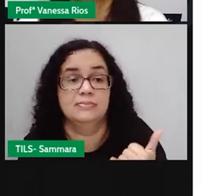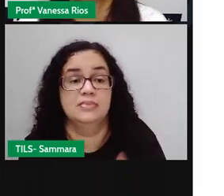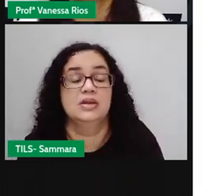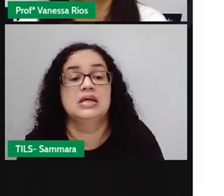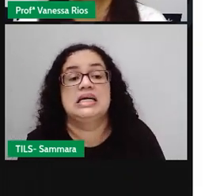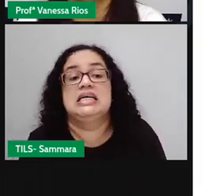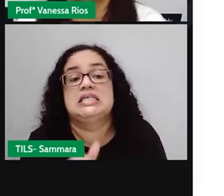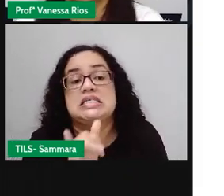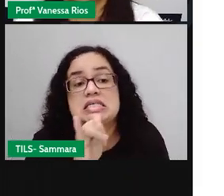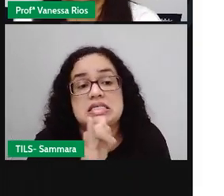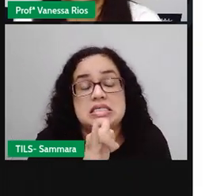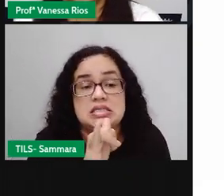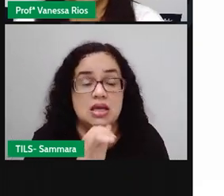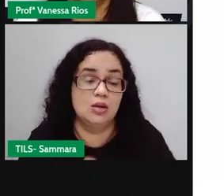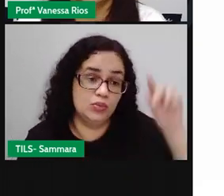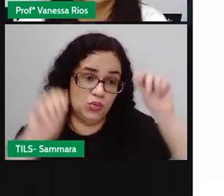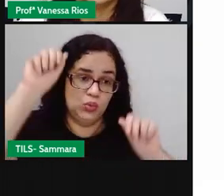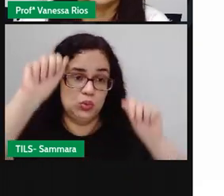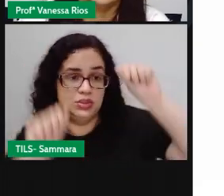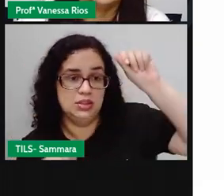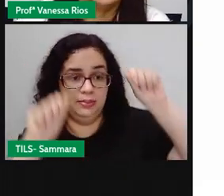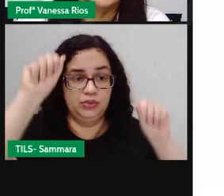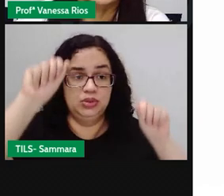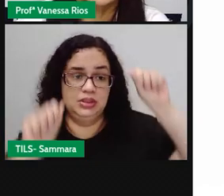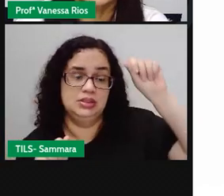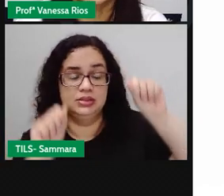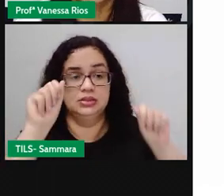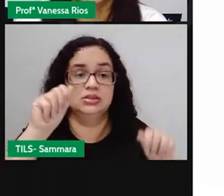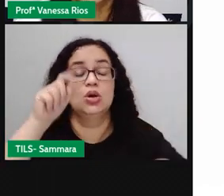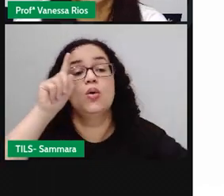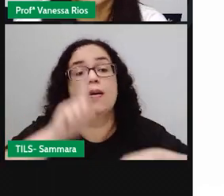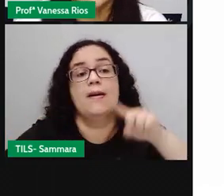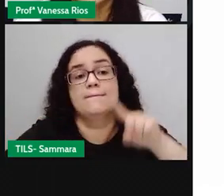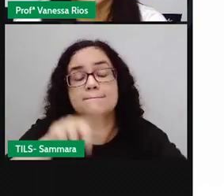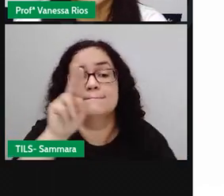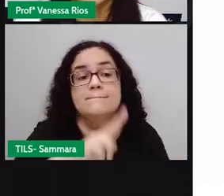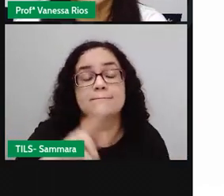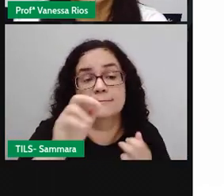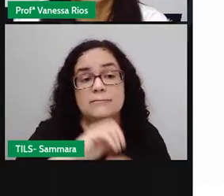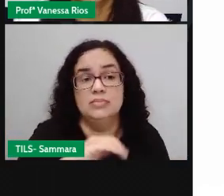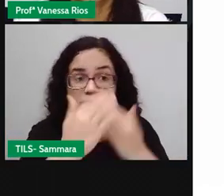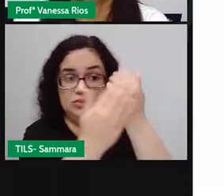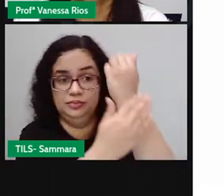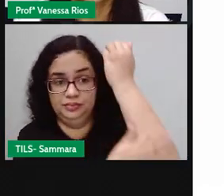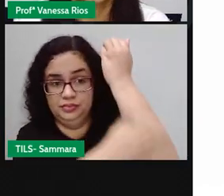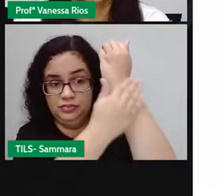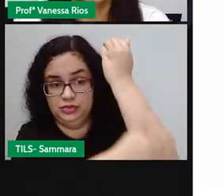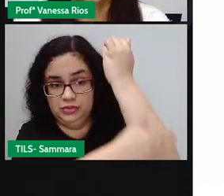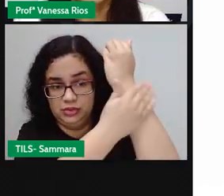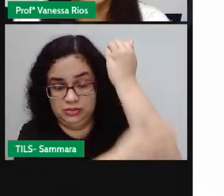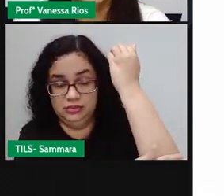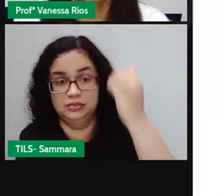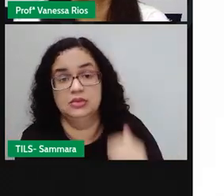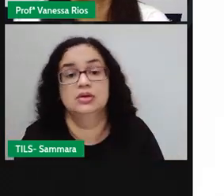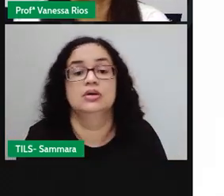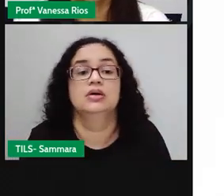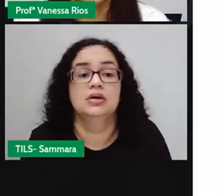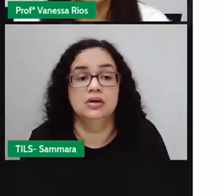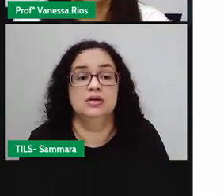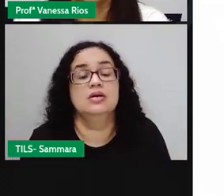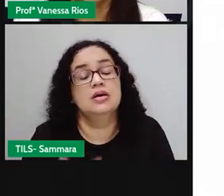que, por exemplo, as bonecas, não outro tipo de material que é feito de borracha, né? Seja mais macio,